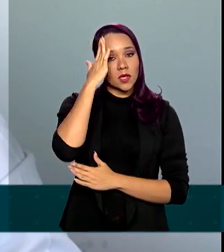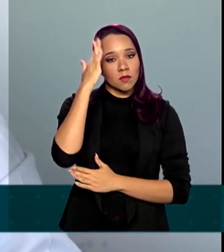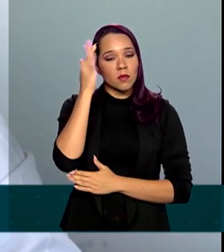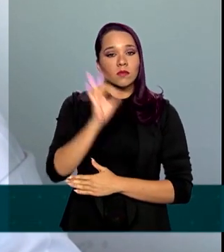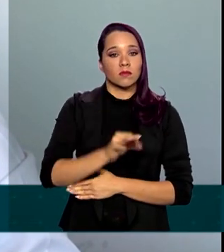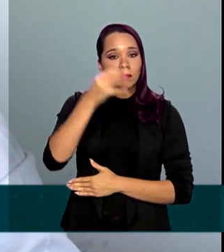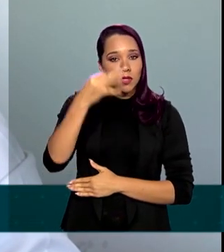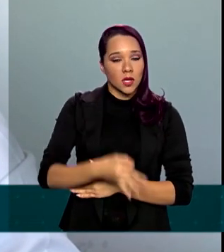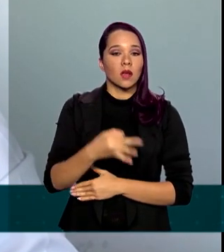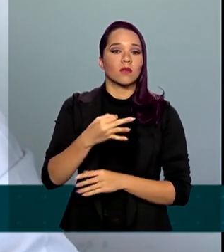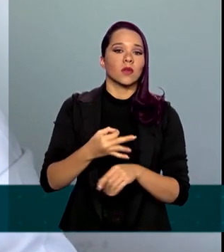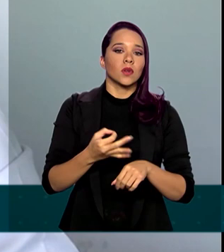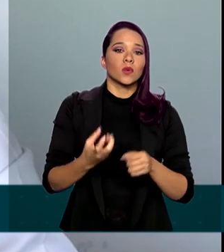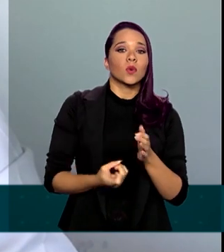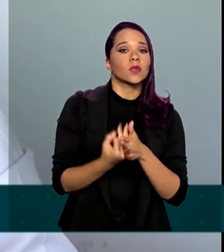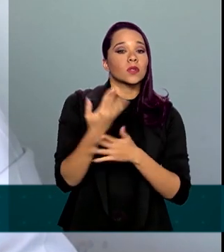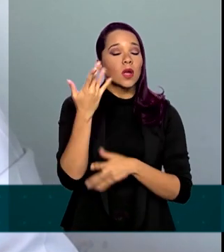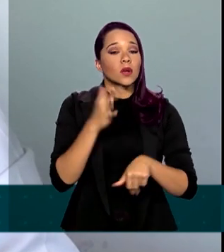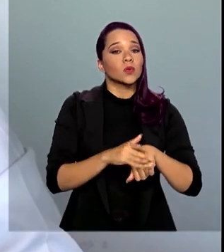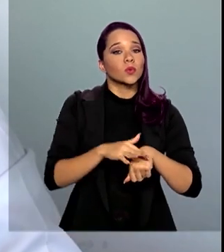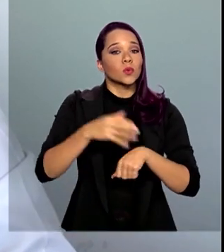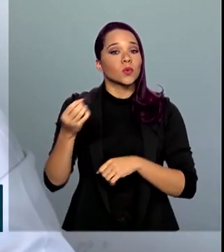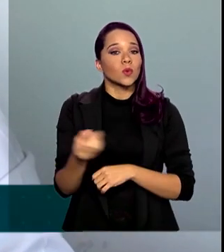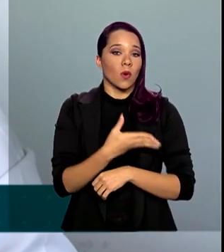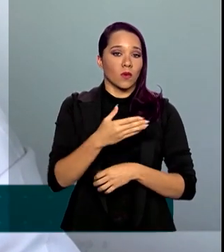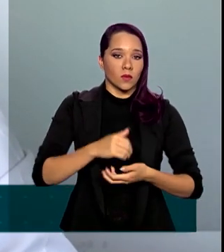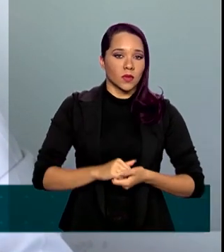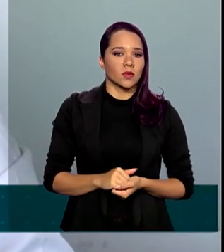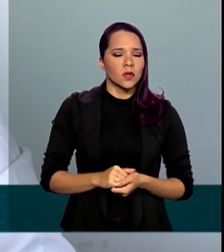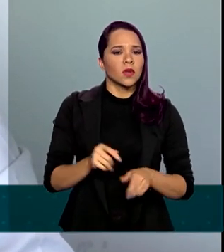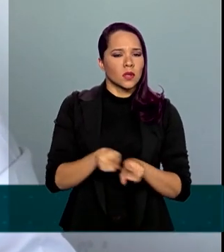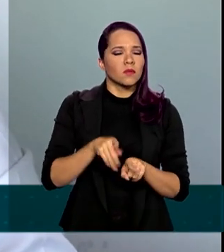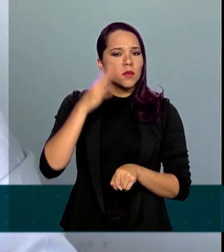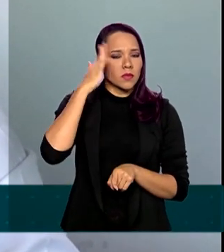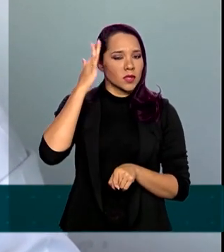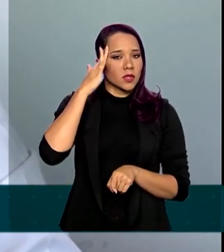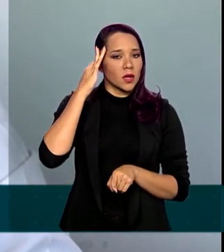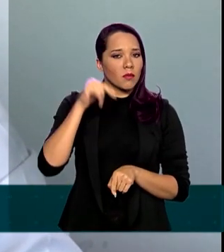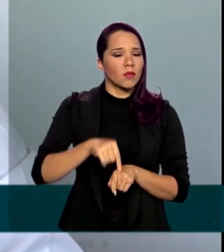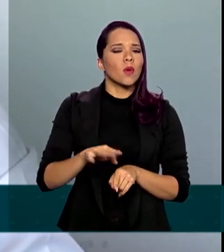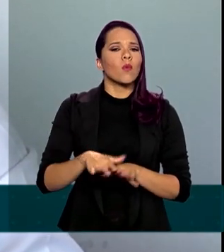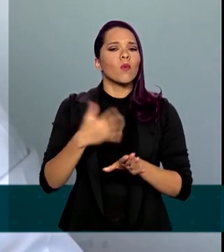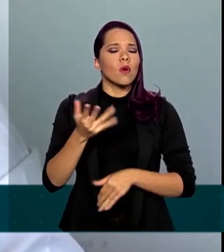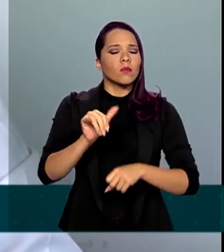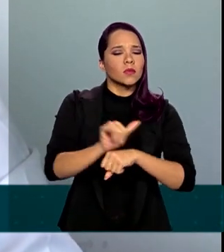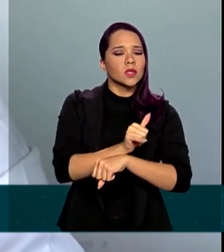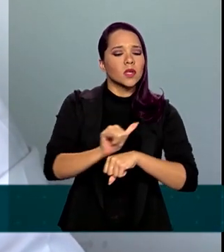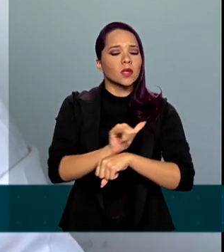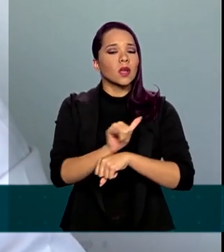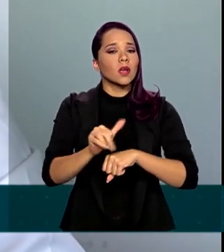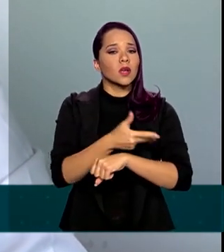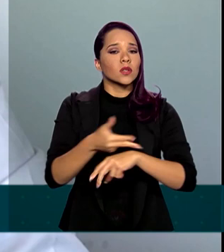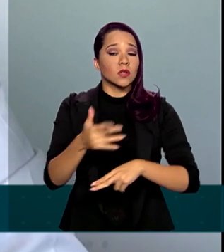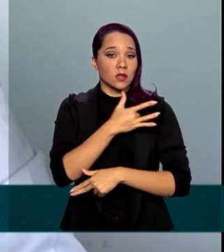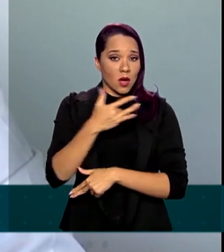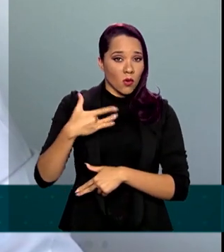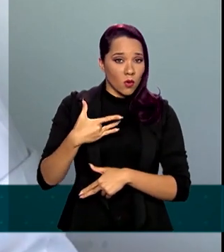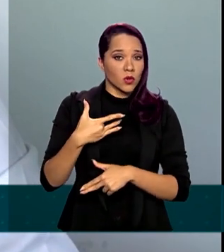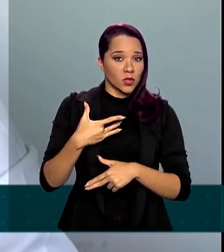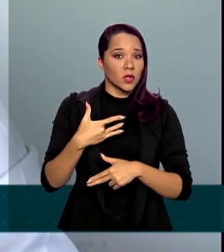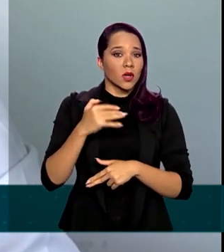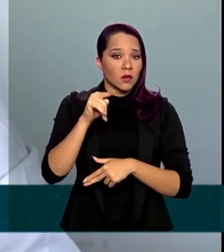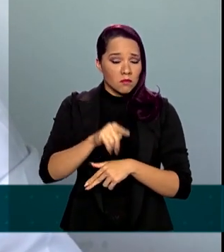ou seja, a quantidade de casos novos que nós temos diariamente. E para saber, a partir daí, quais as medidas de saúde pública que nós vamos